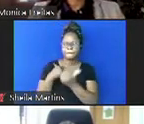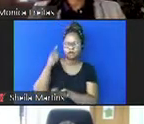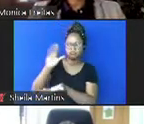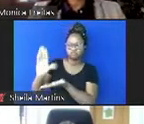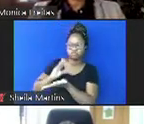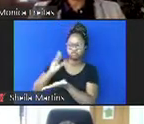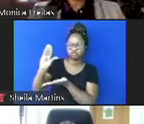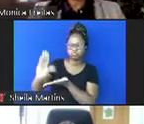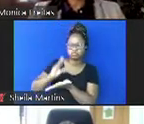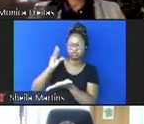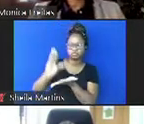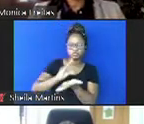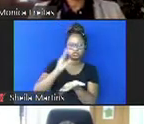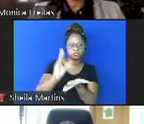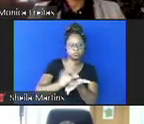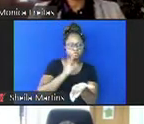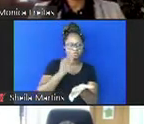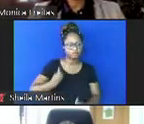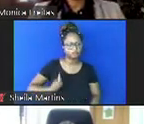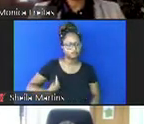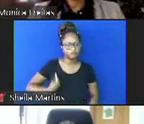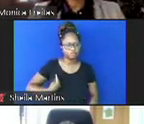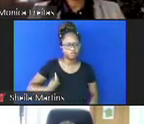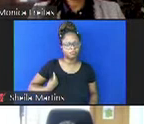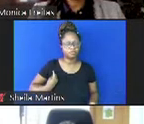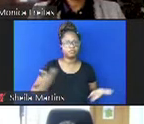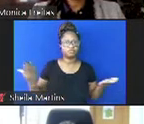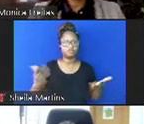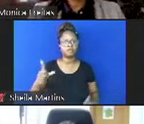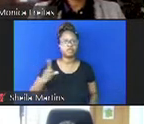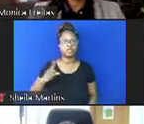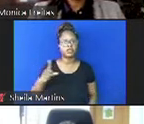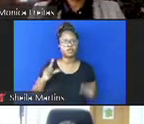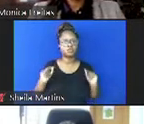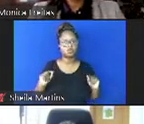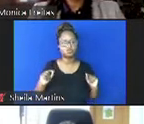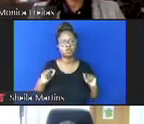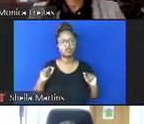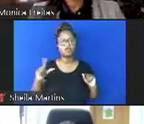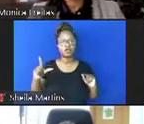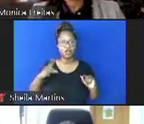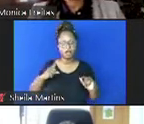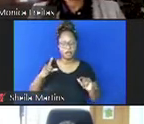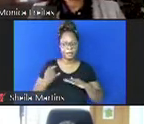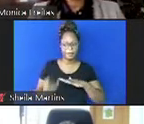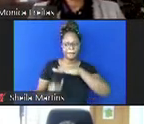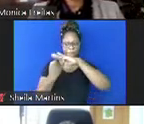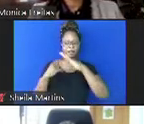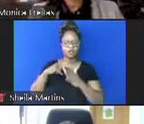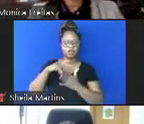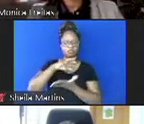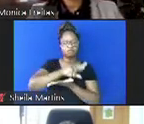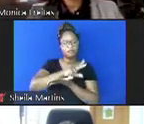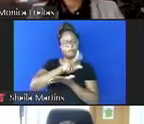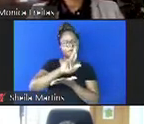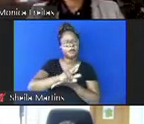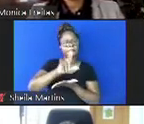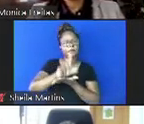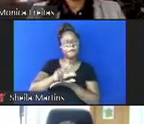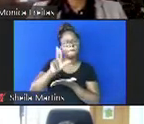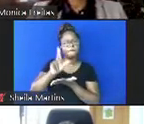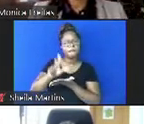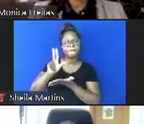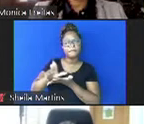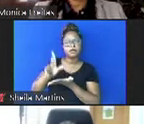né? E a Fundação ela tem várias, ela implementou várias características, né, que